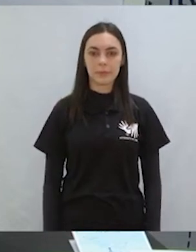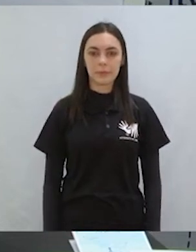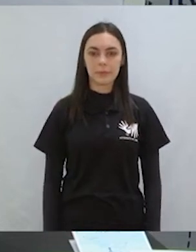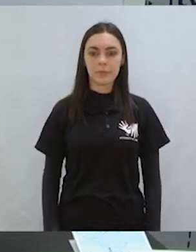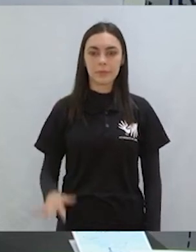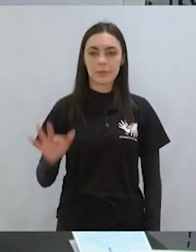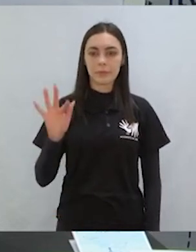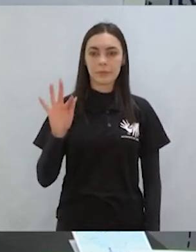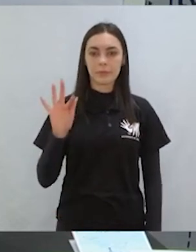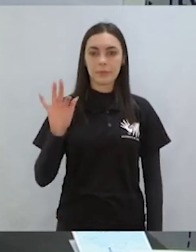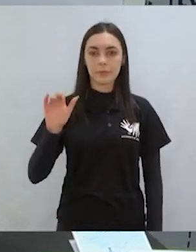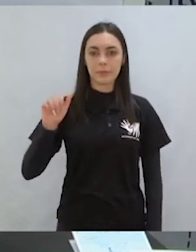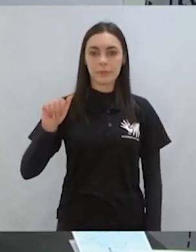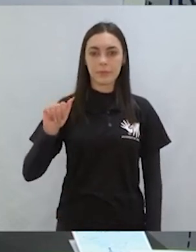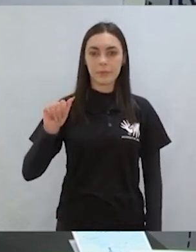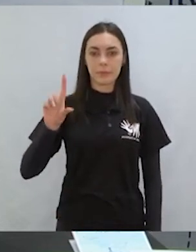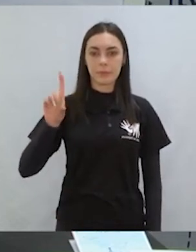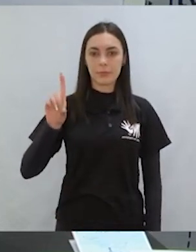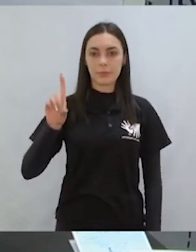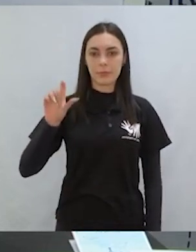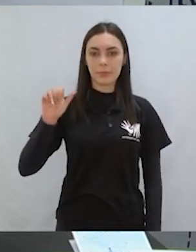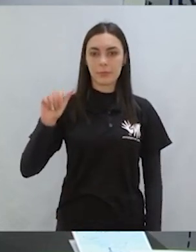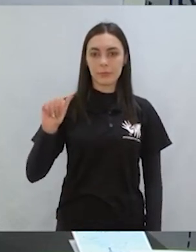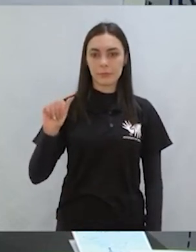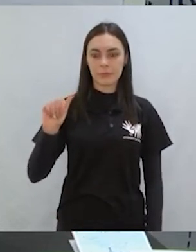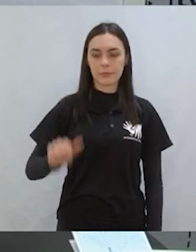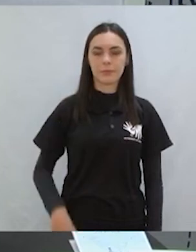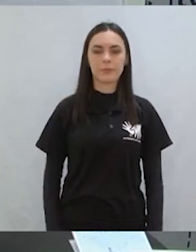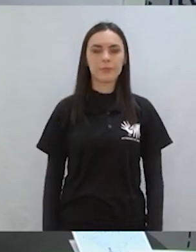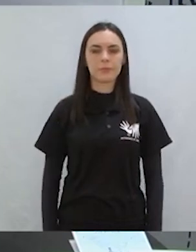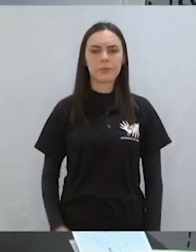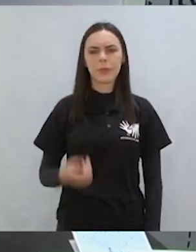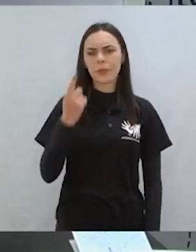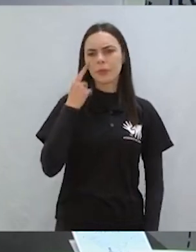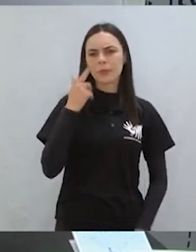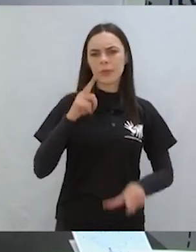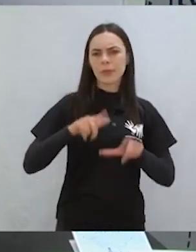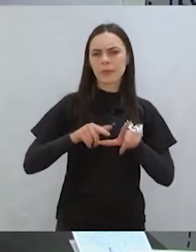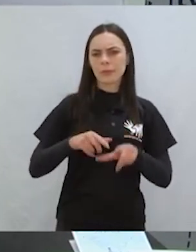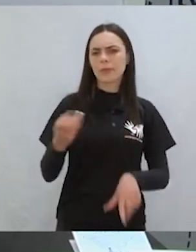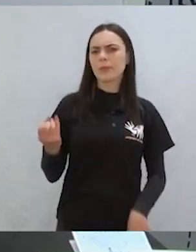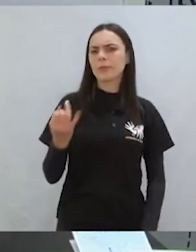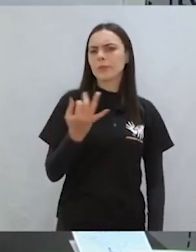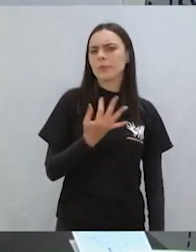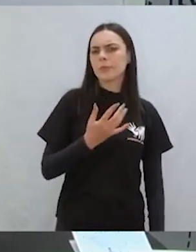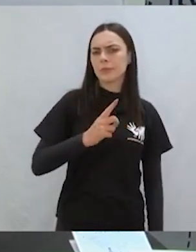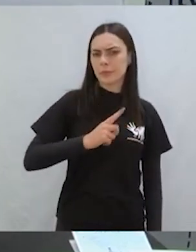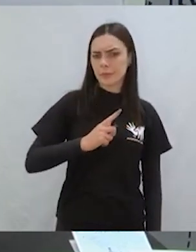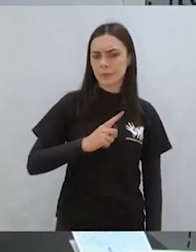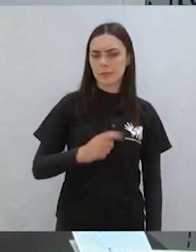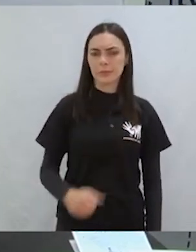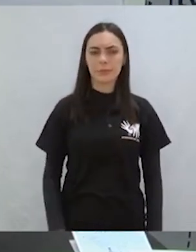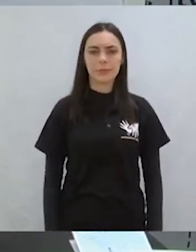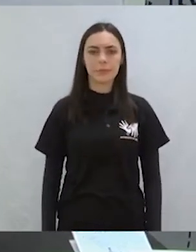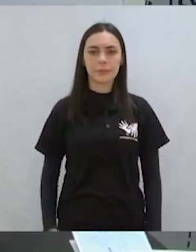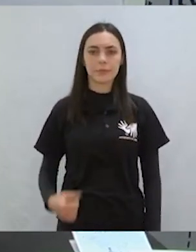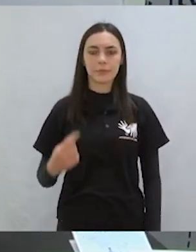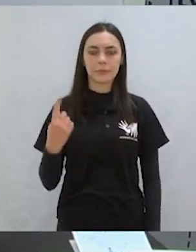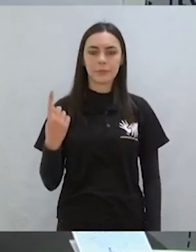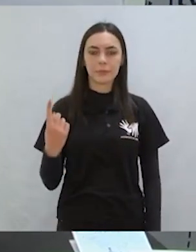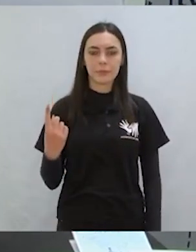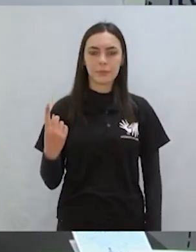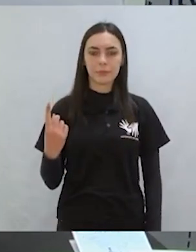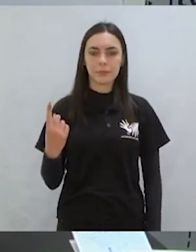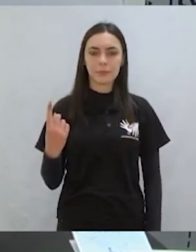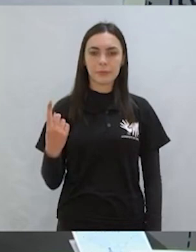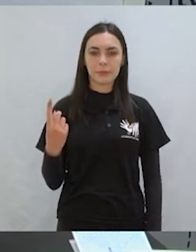Da. Fa. Da. Vamos ver quantas letras tem a palavra fada?